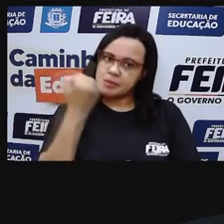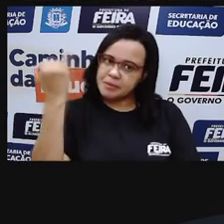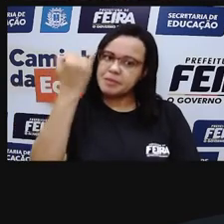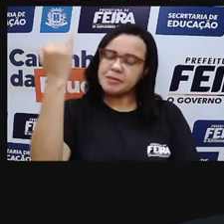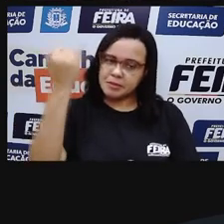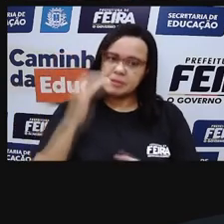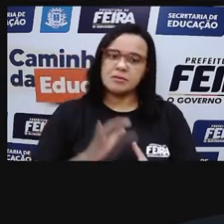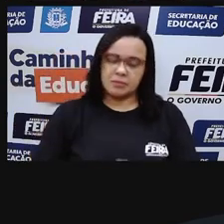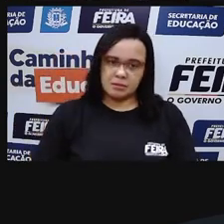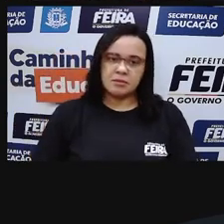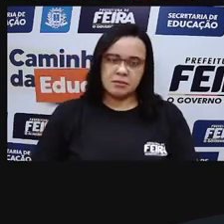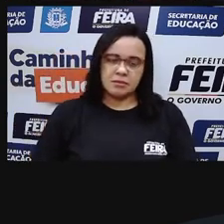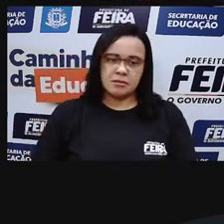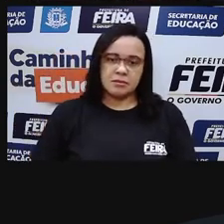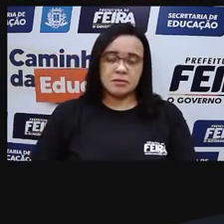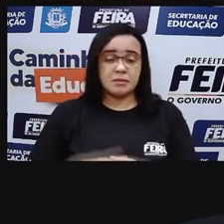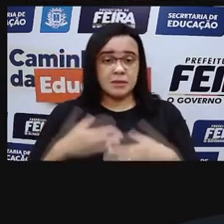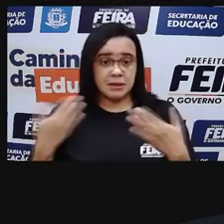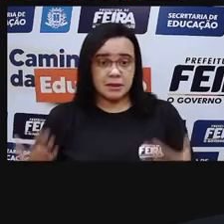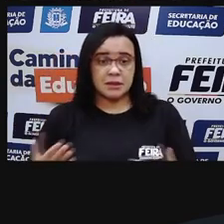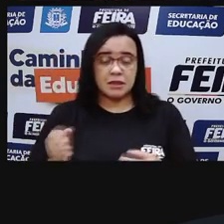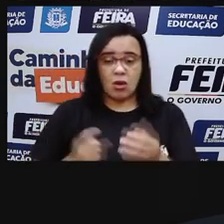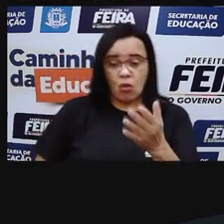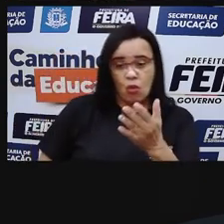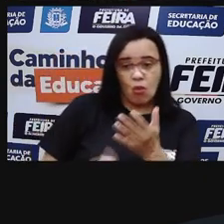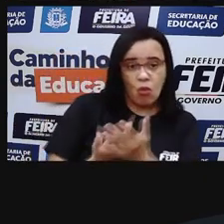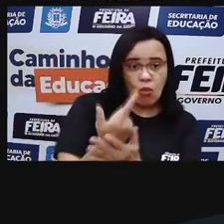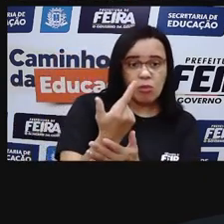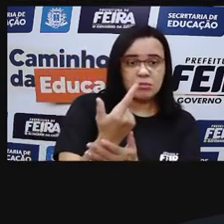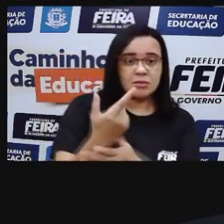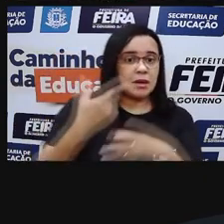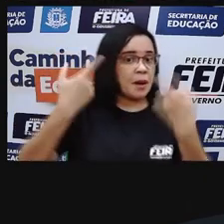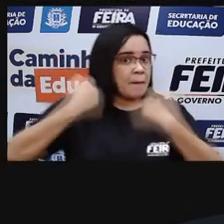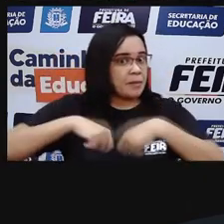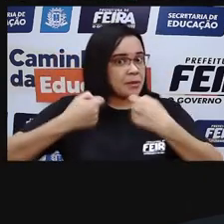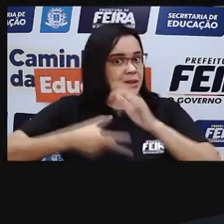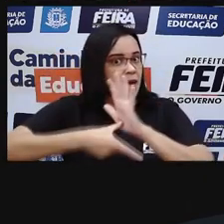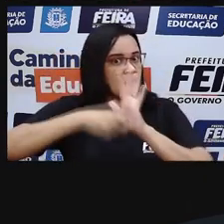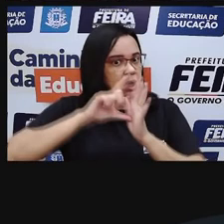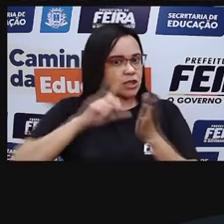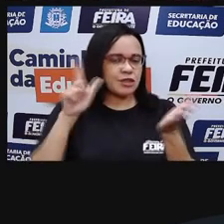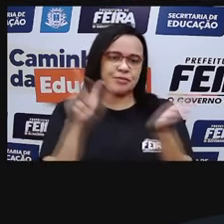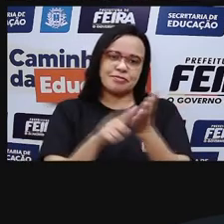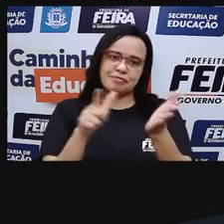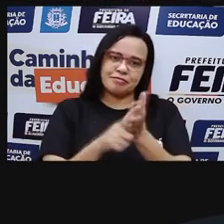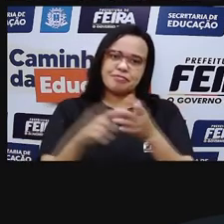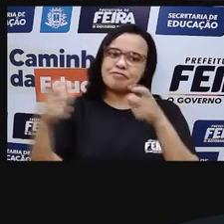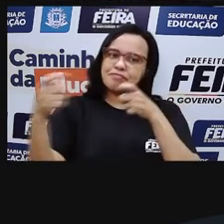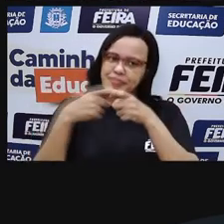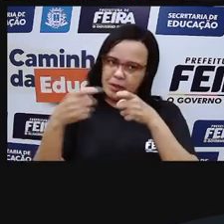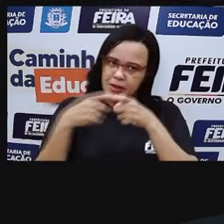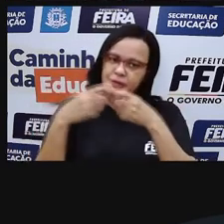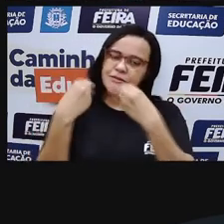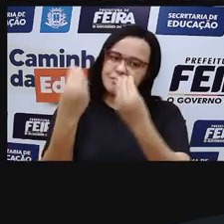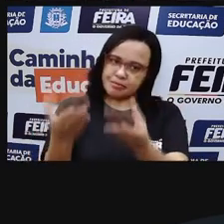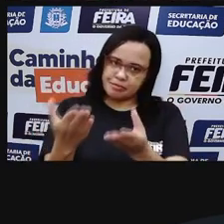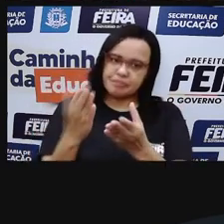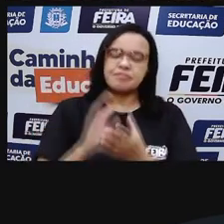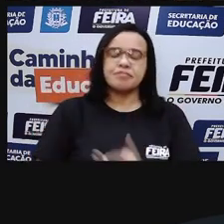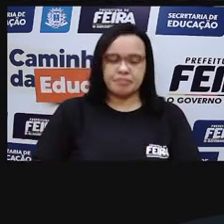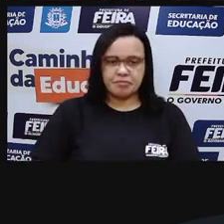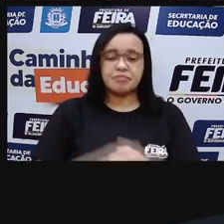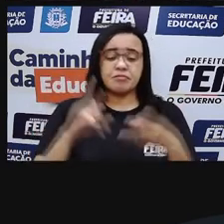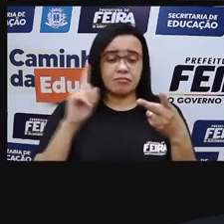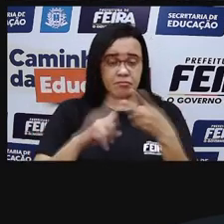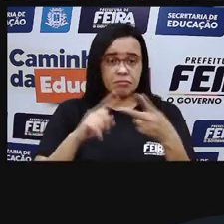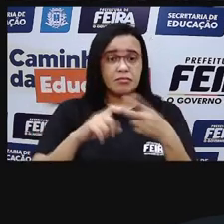gente só pode comprar antibióticos com prescrição médica. E uma outra coisa que a gente viu, né, um